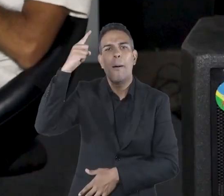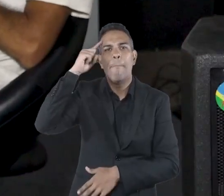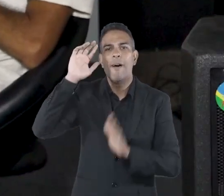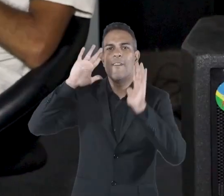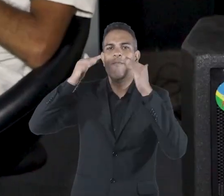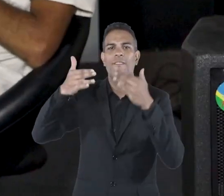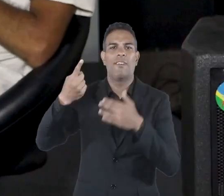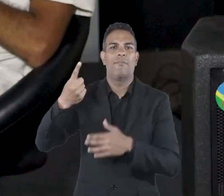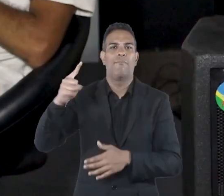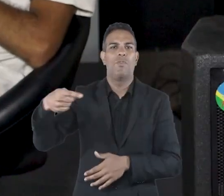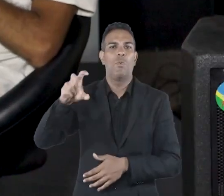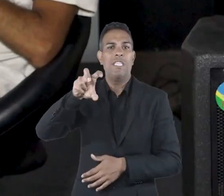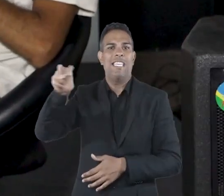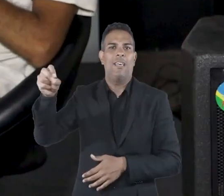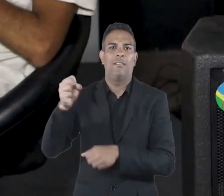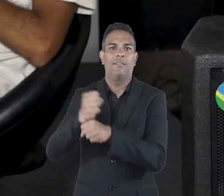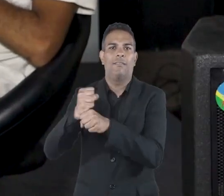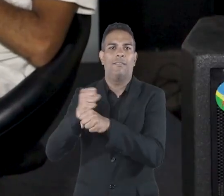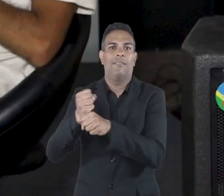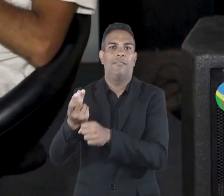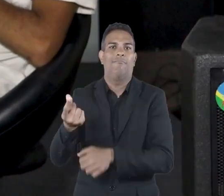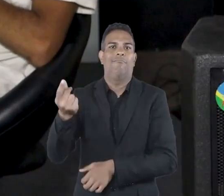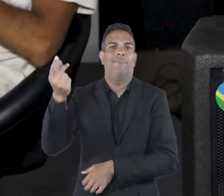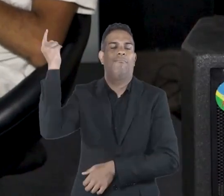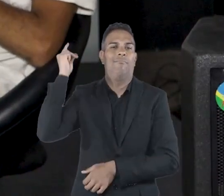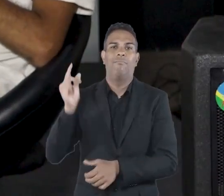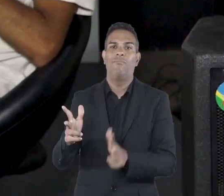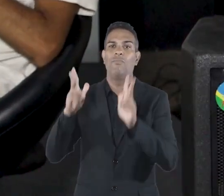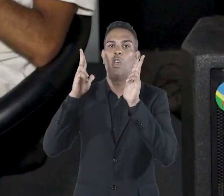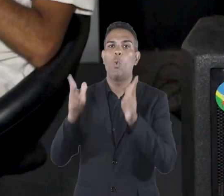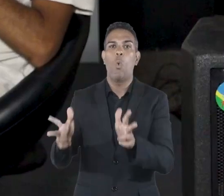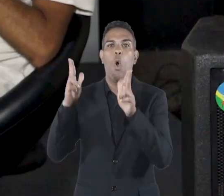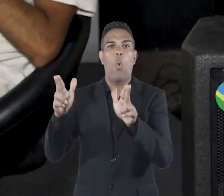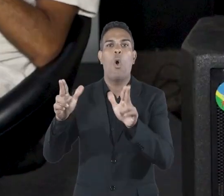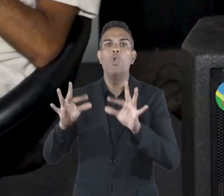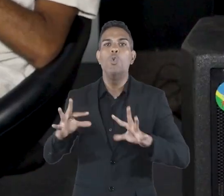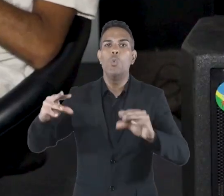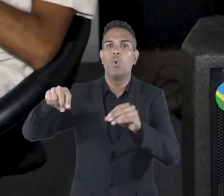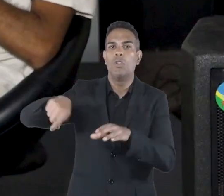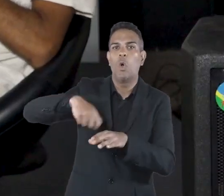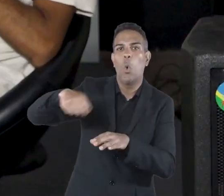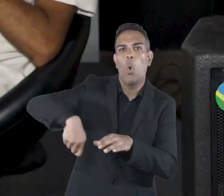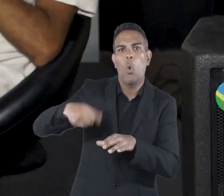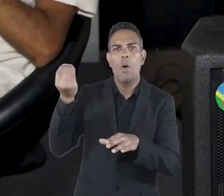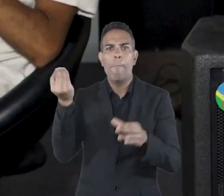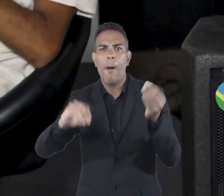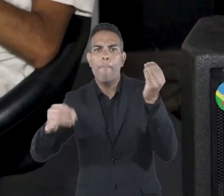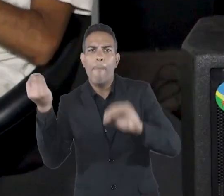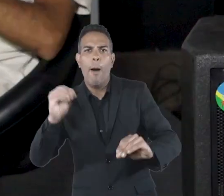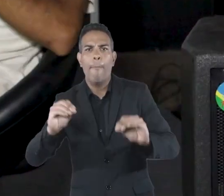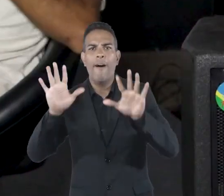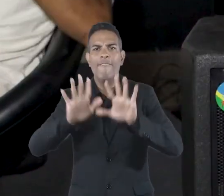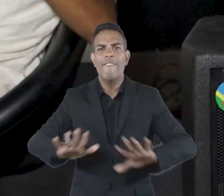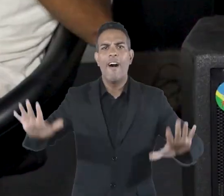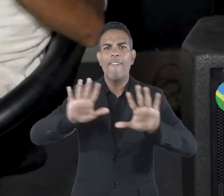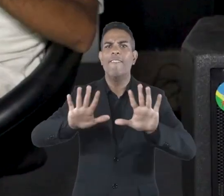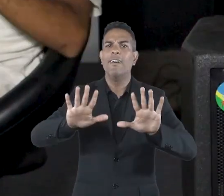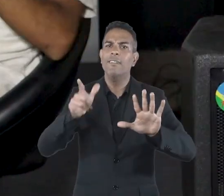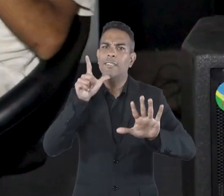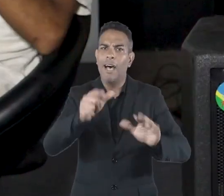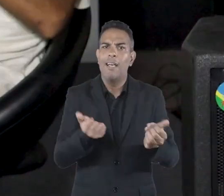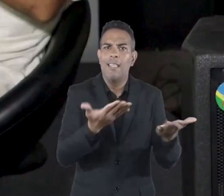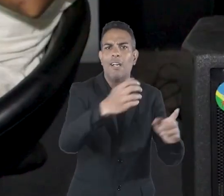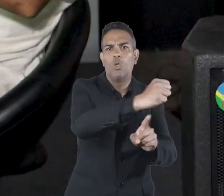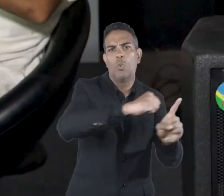no meu país, ela é uma comida pensada de mais de 1.500 anos atrás. São os mesmos pratos, atualizando, as pessoas pensando,